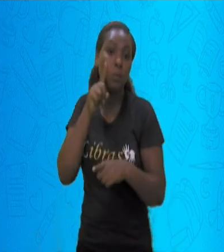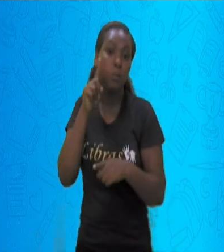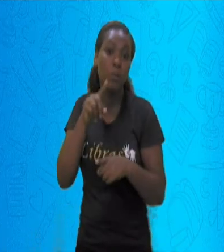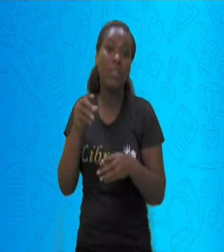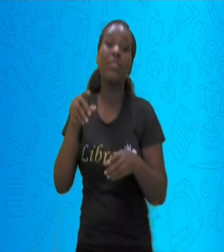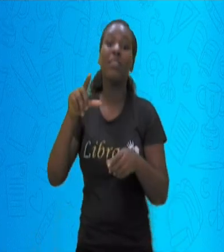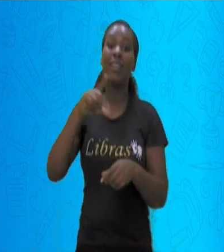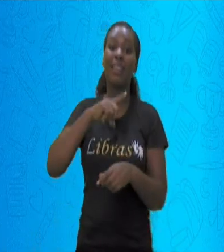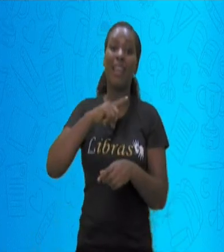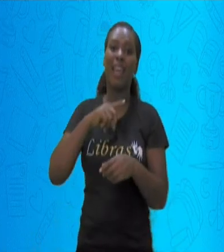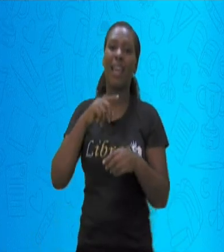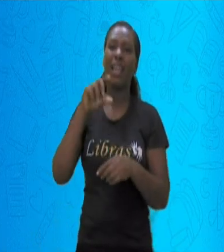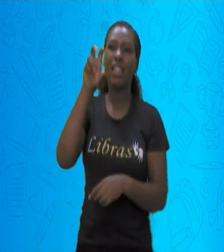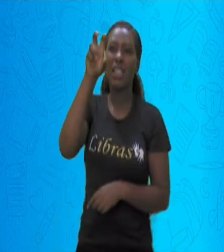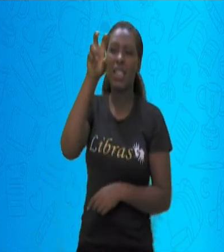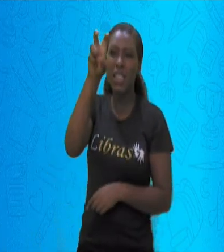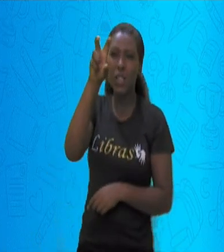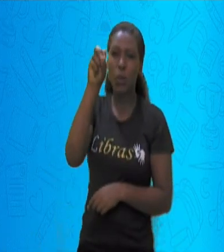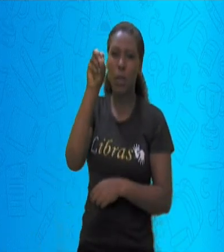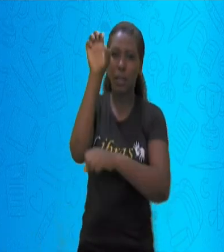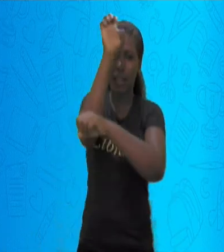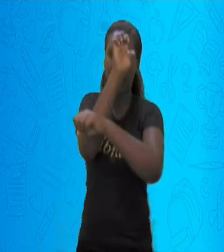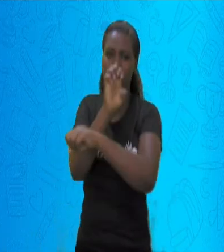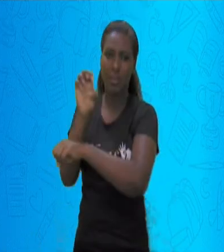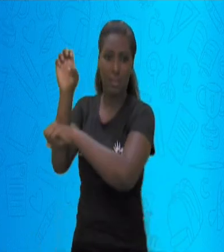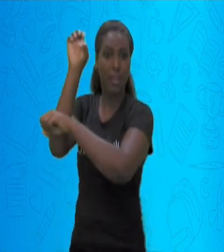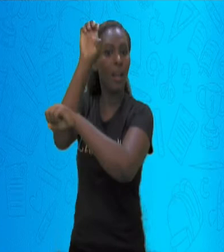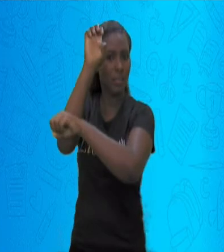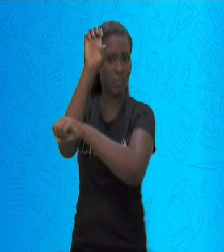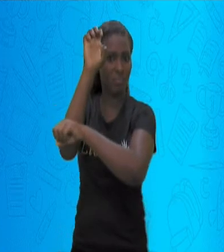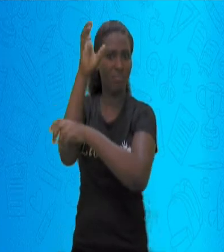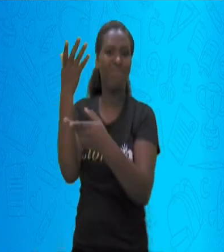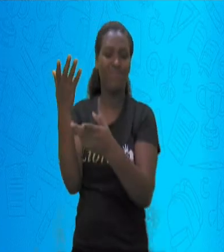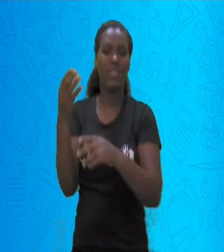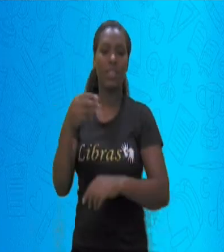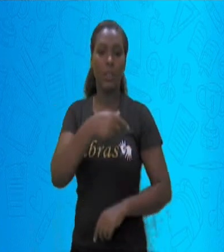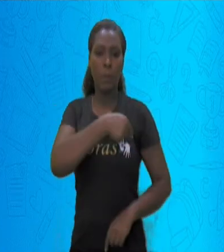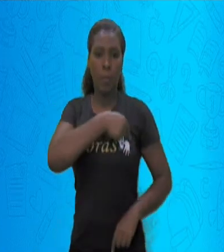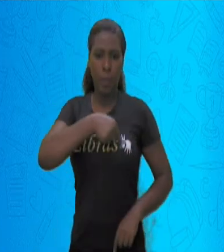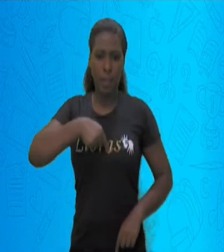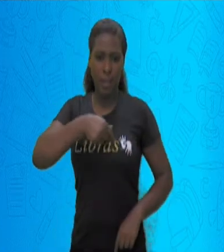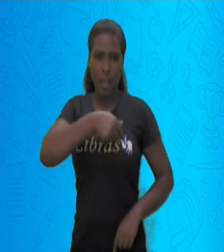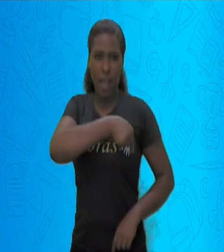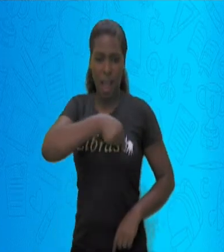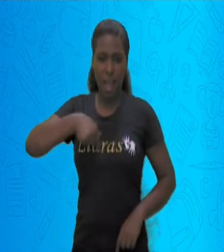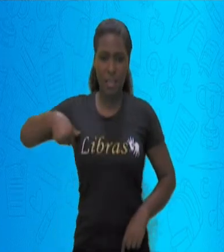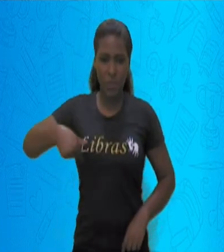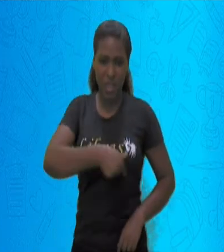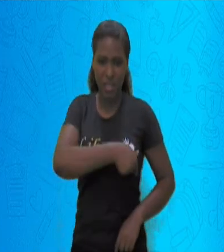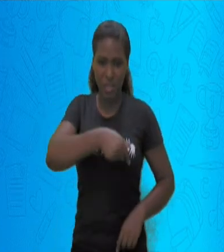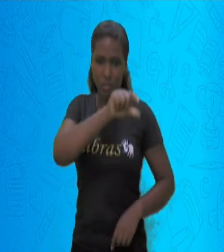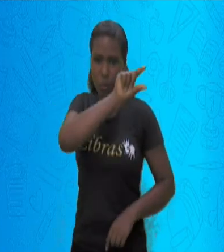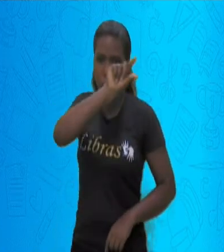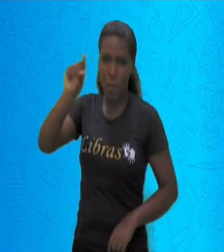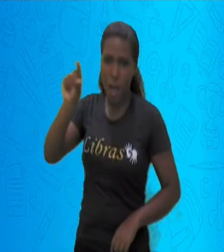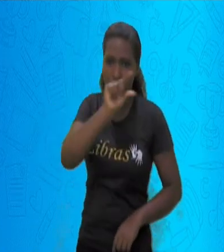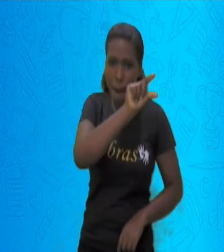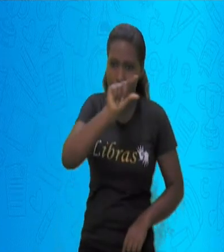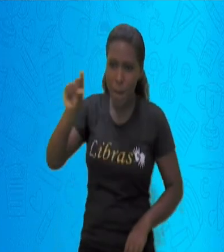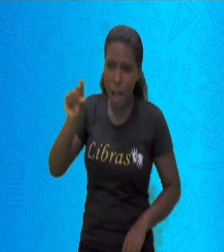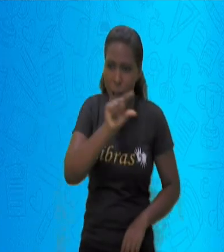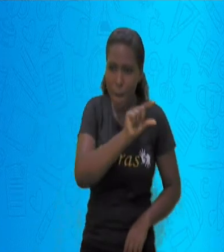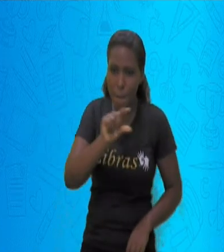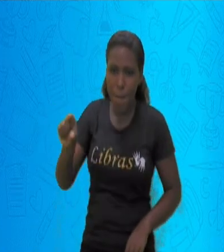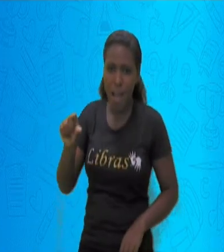Unidos. Já as faixas vermelhas e brancas simbolizam as 13 colônias que deram origem aos